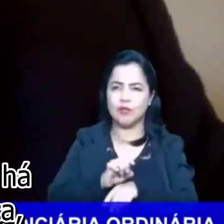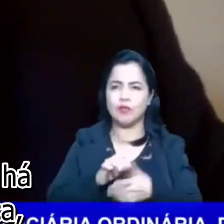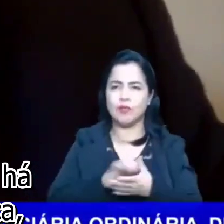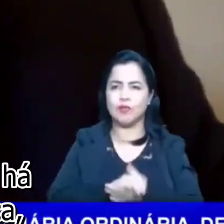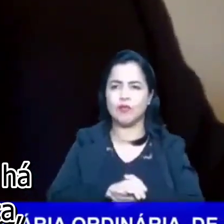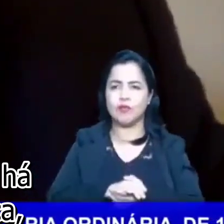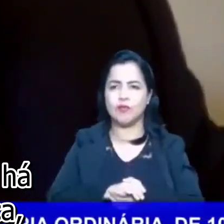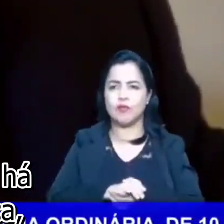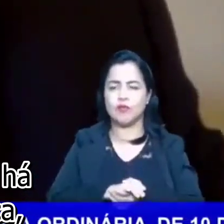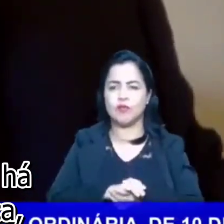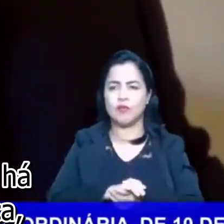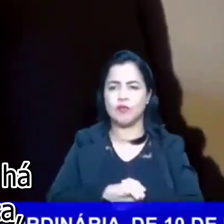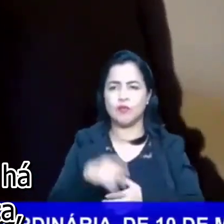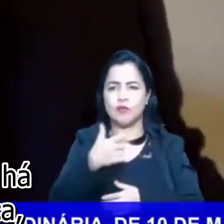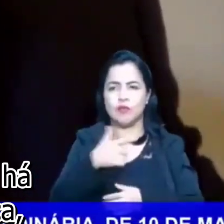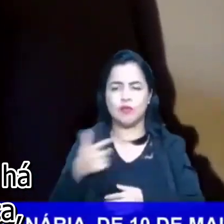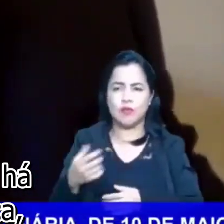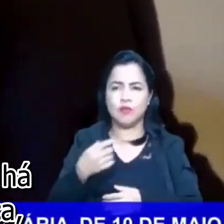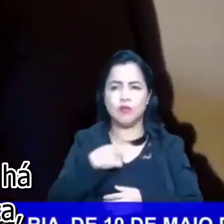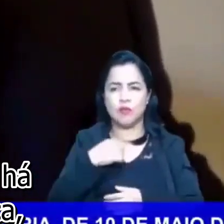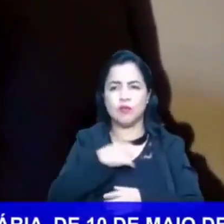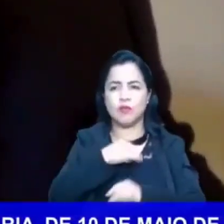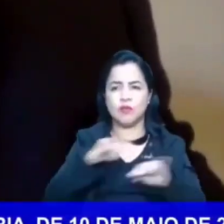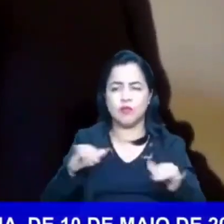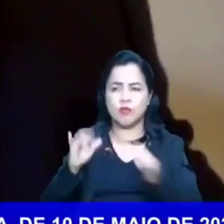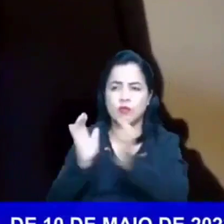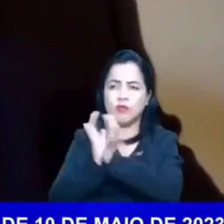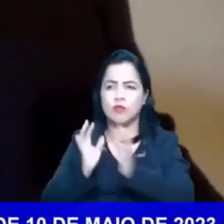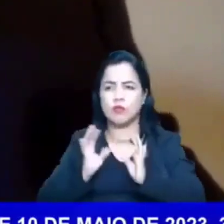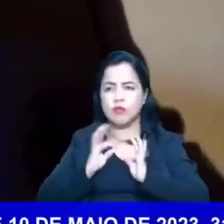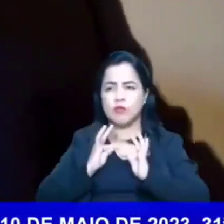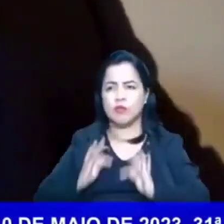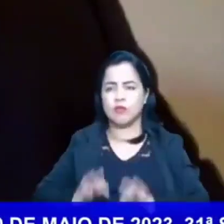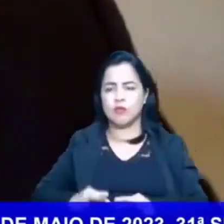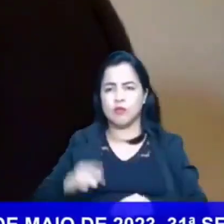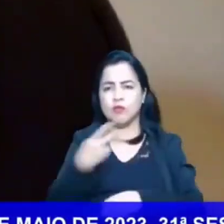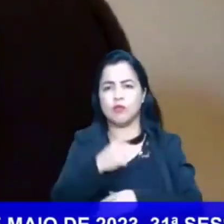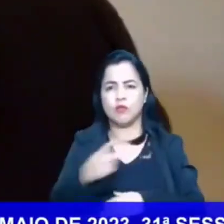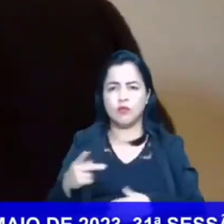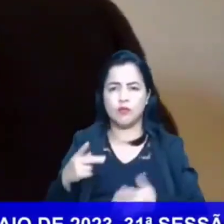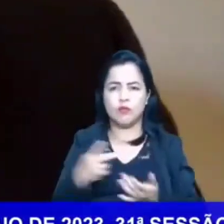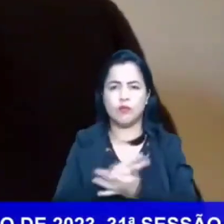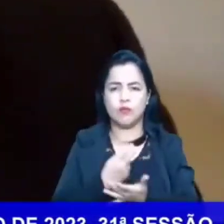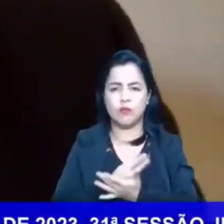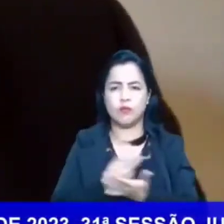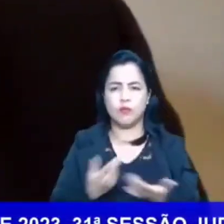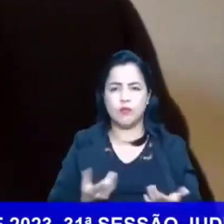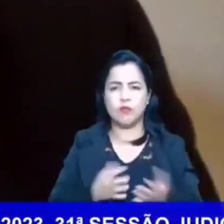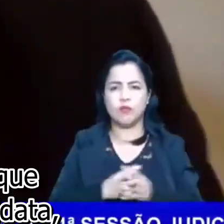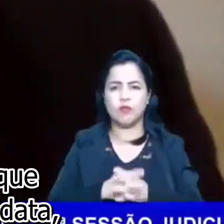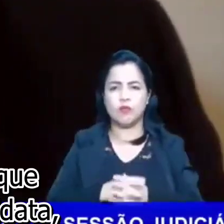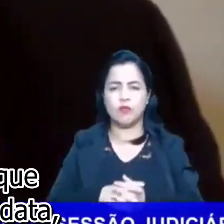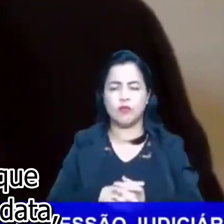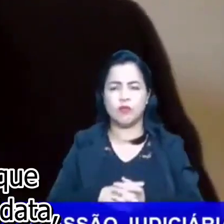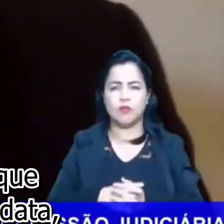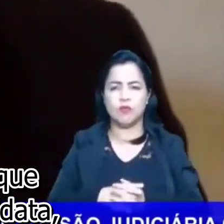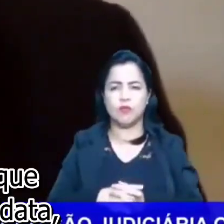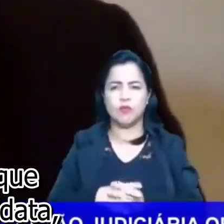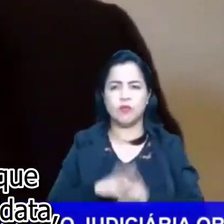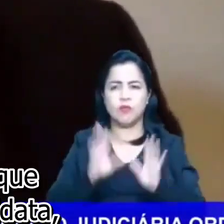Então, não há excelência, como disse a unidade técnica, e regularidade. E,